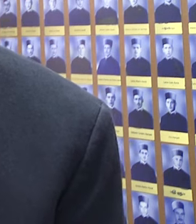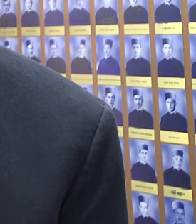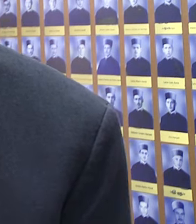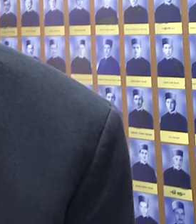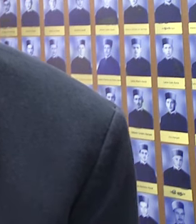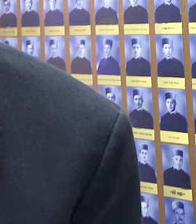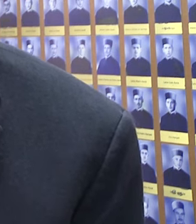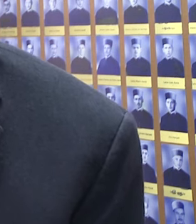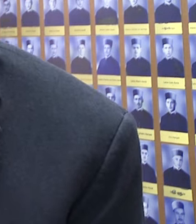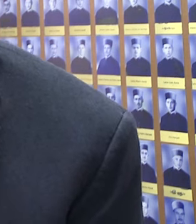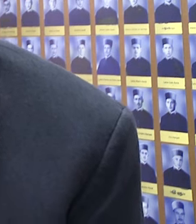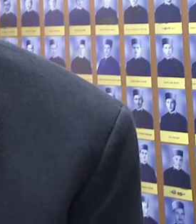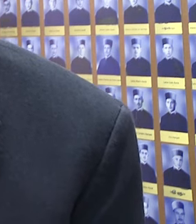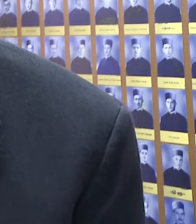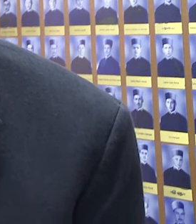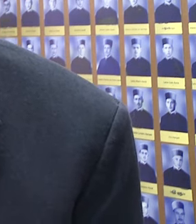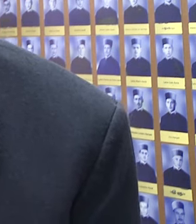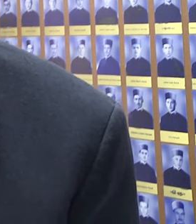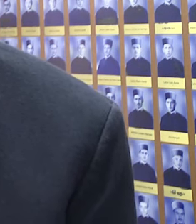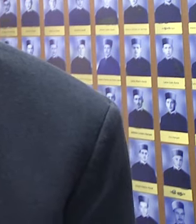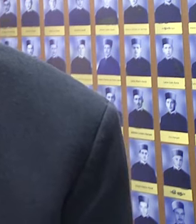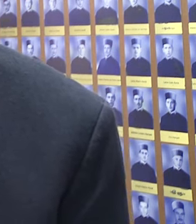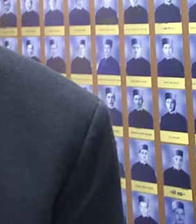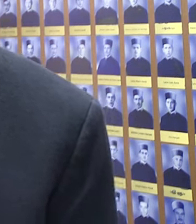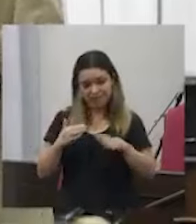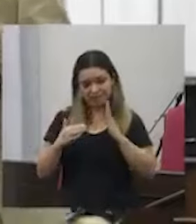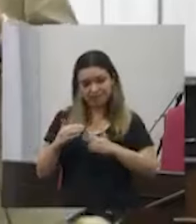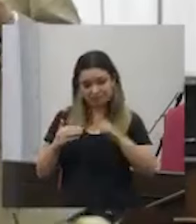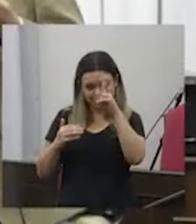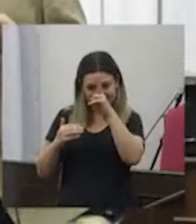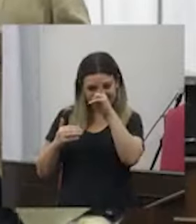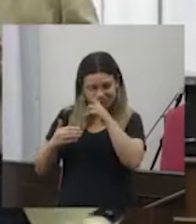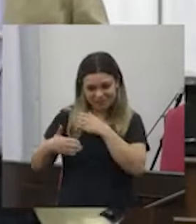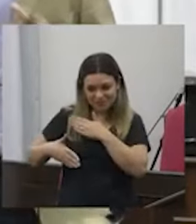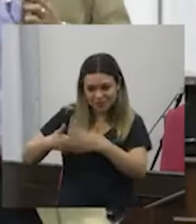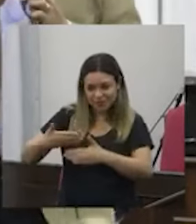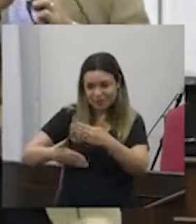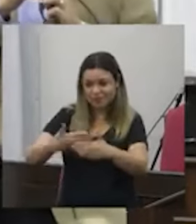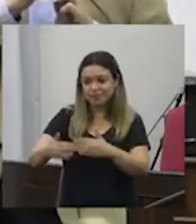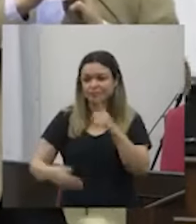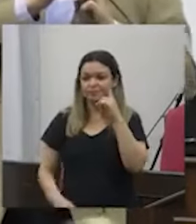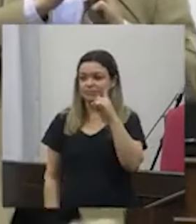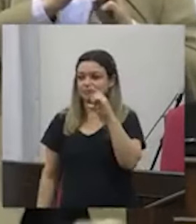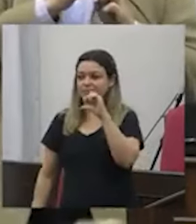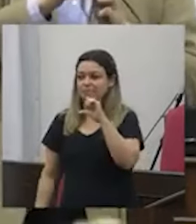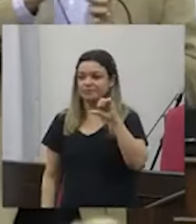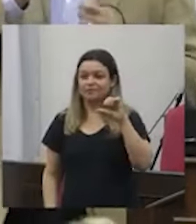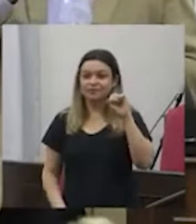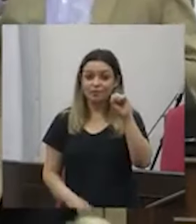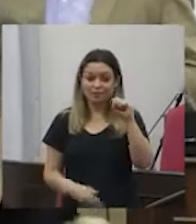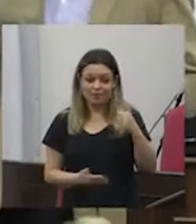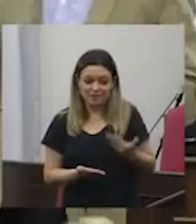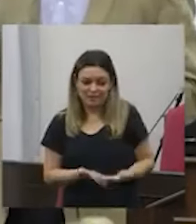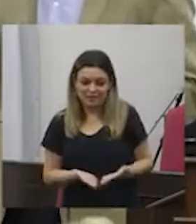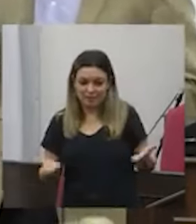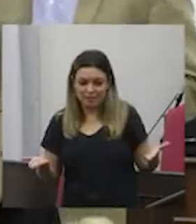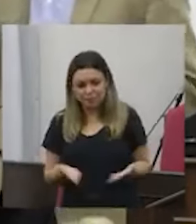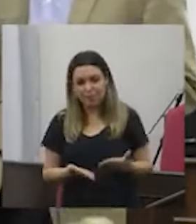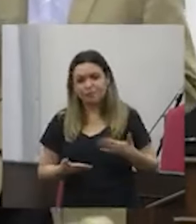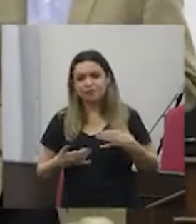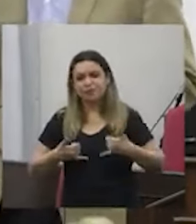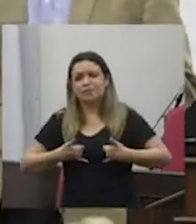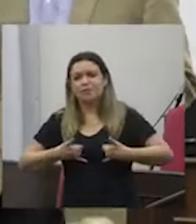entre essas diferentes níveis, né, da universidade. A palestra de abertura foi ministrada pelo professor Aldo Zarbin,